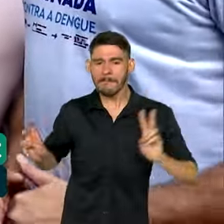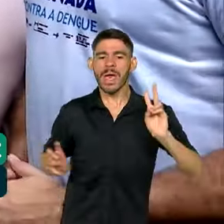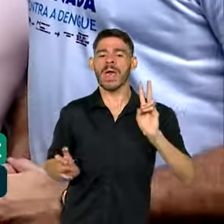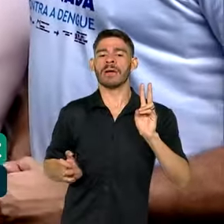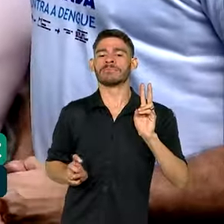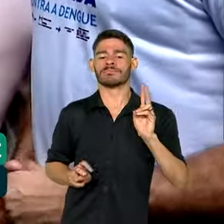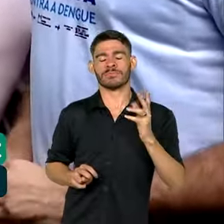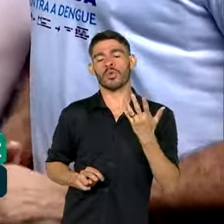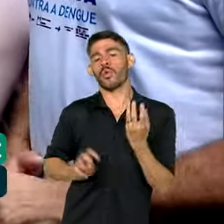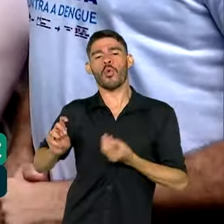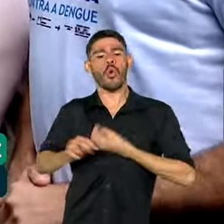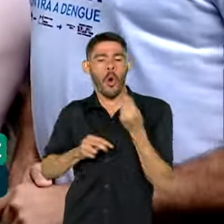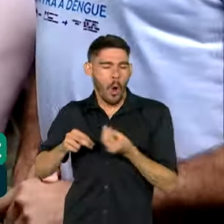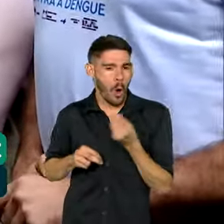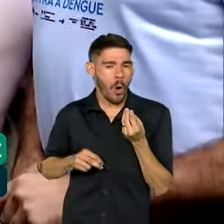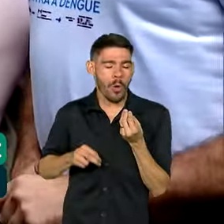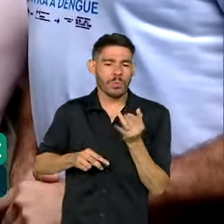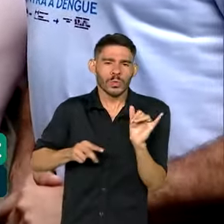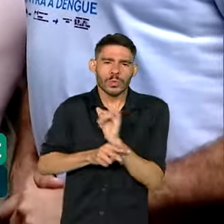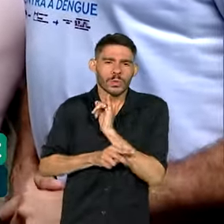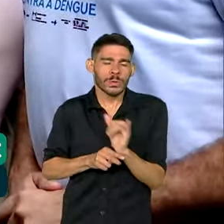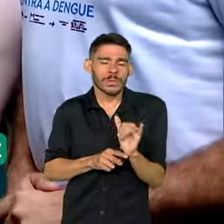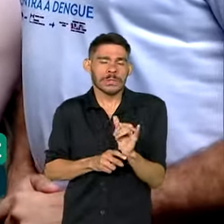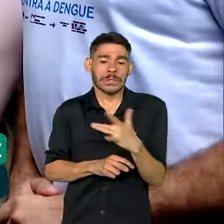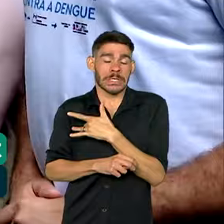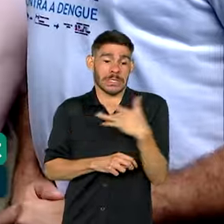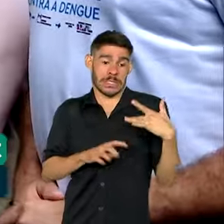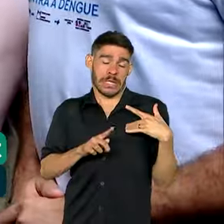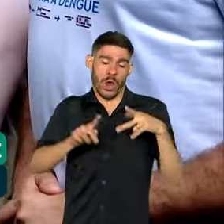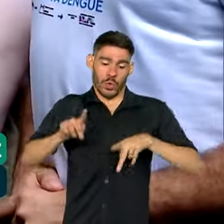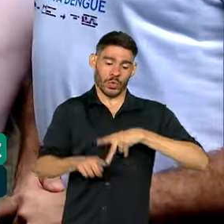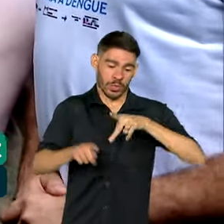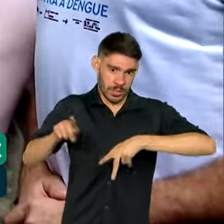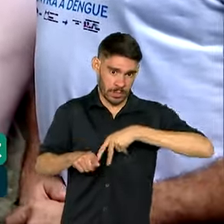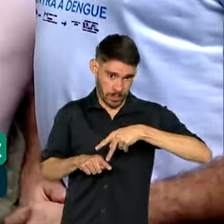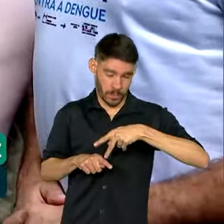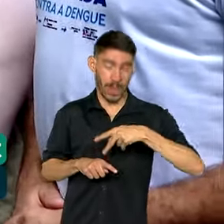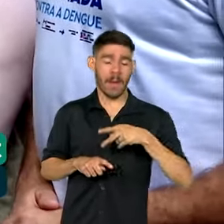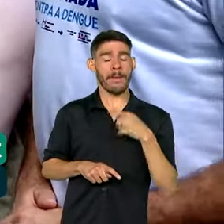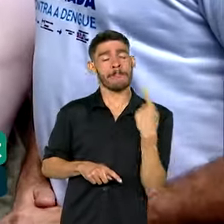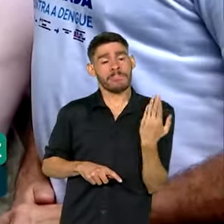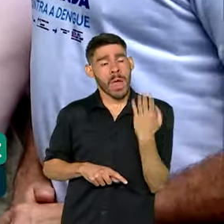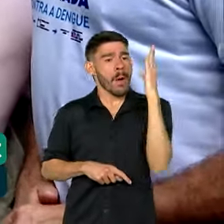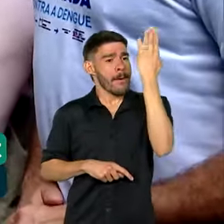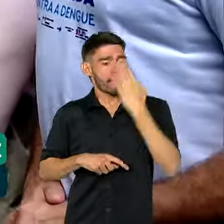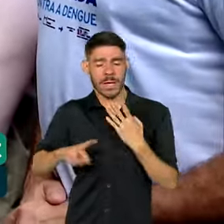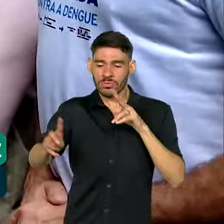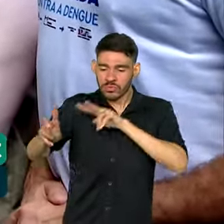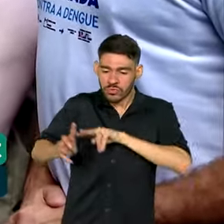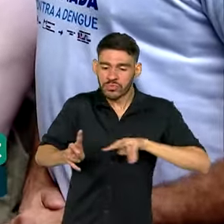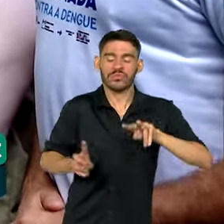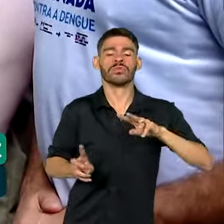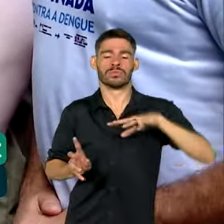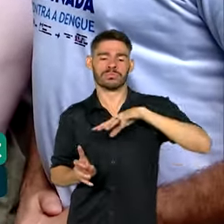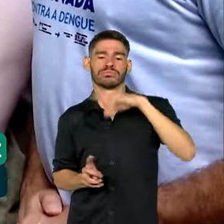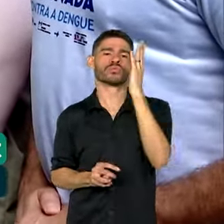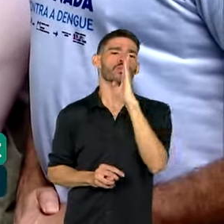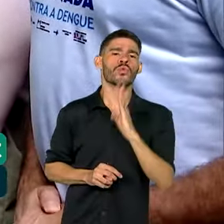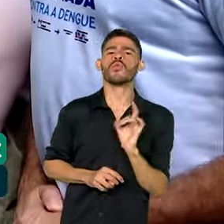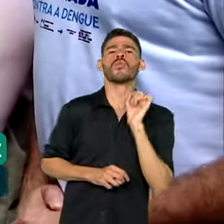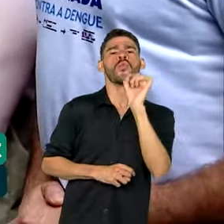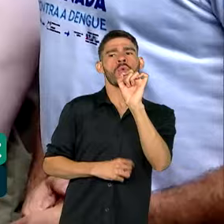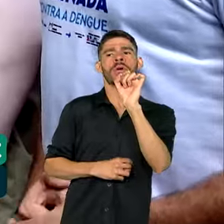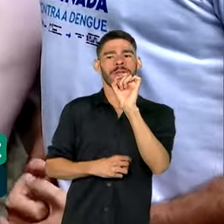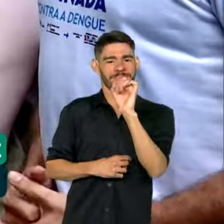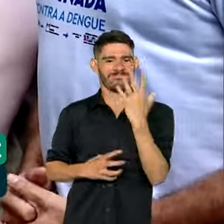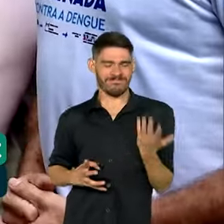comportar essa tecnologia numa estratégia de saúde pública. Então, o Brasil, o mundo está olhando para o que o Brasil está fazendo e a gente